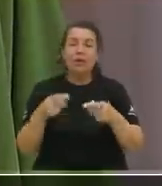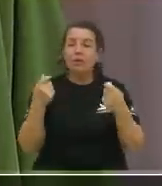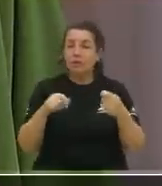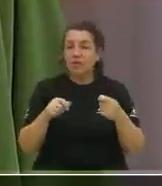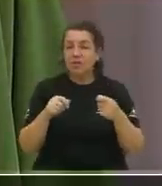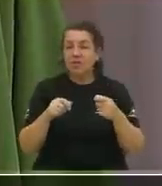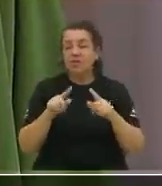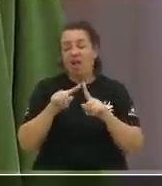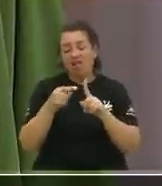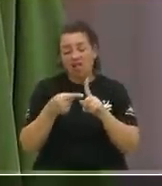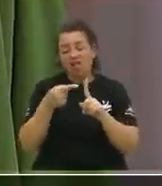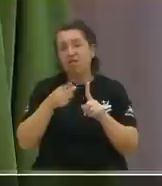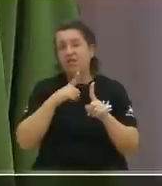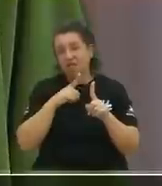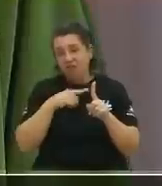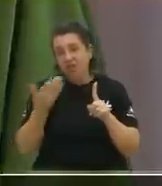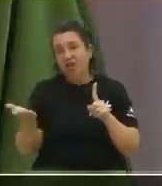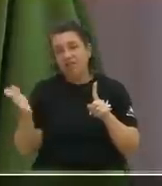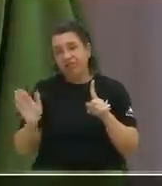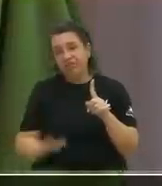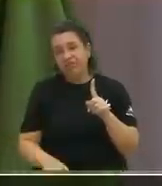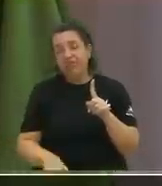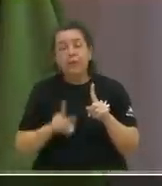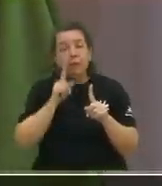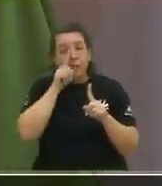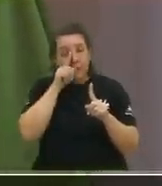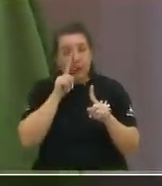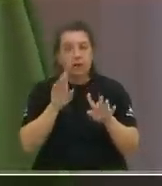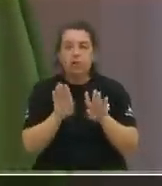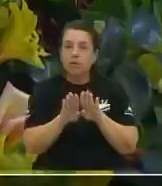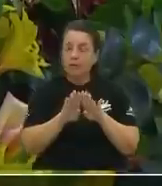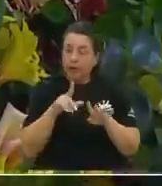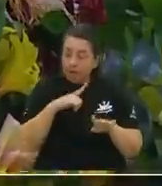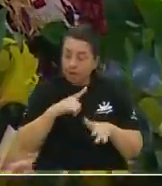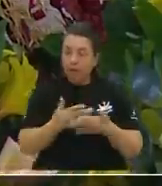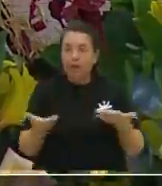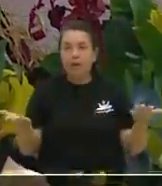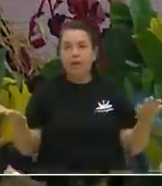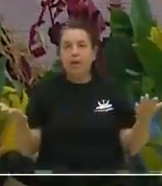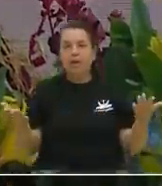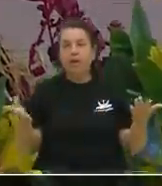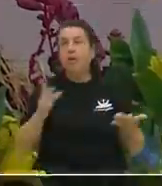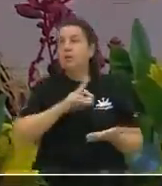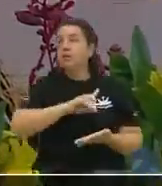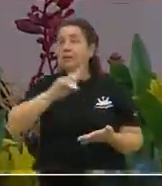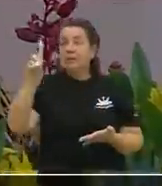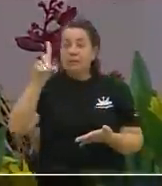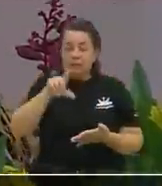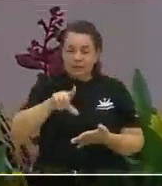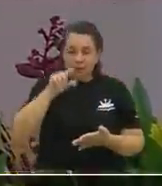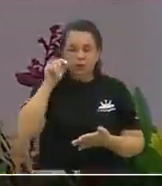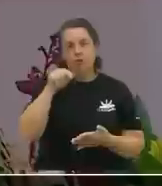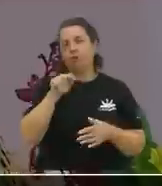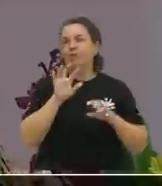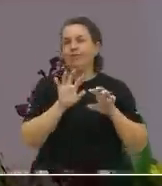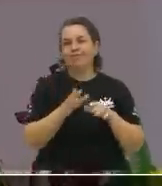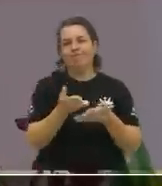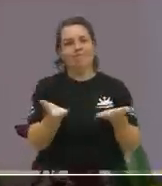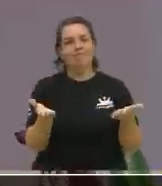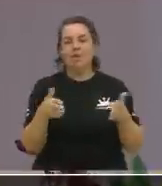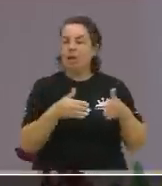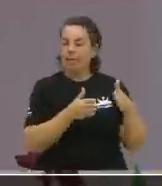gestante, e quantos perigos tem. Deus escolheu esse caminho.